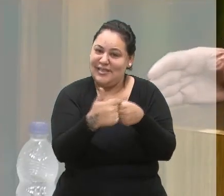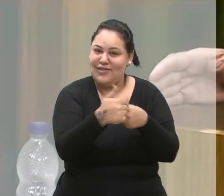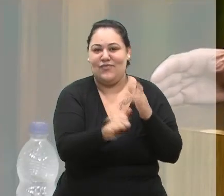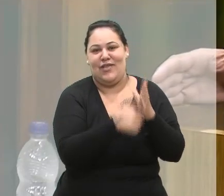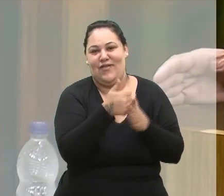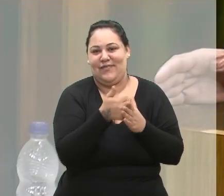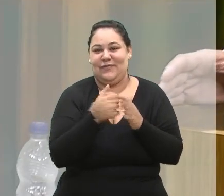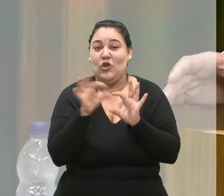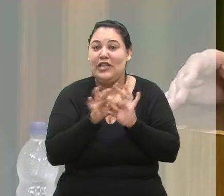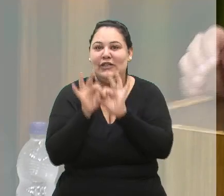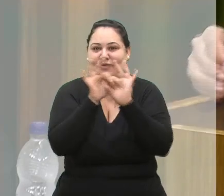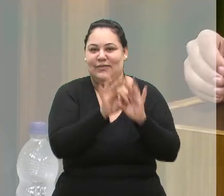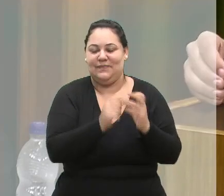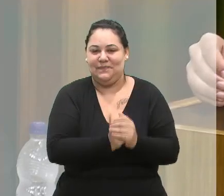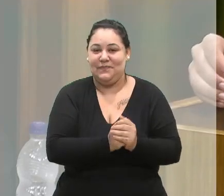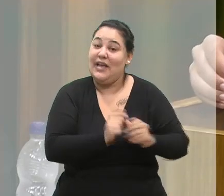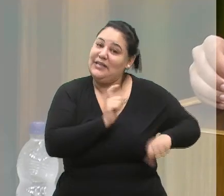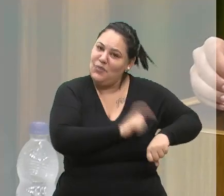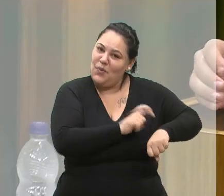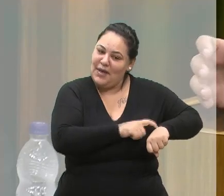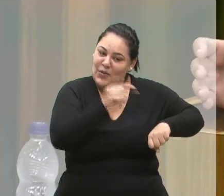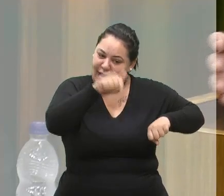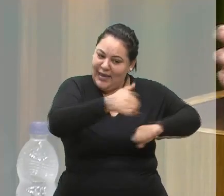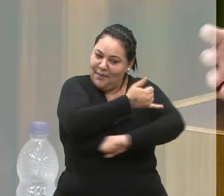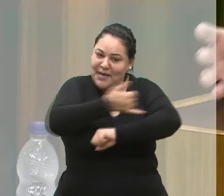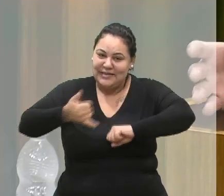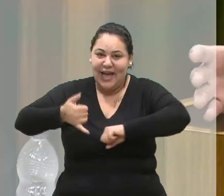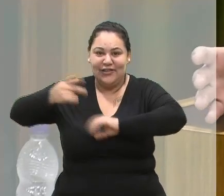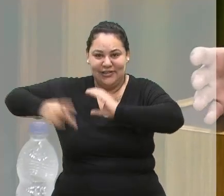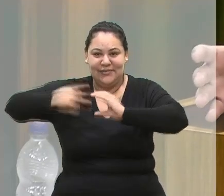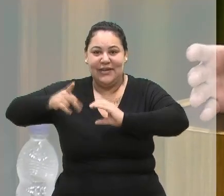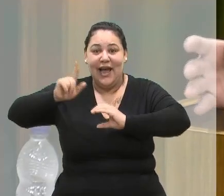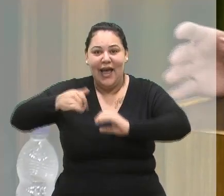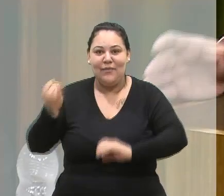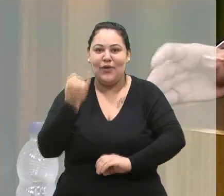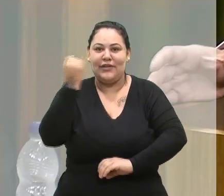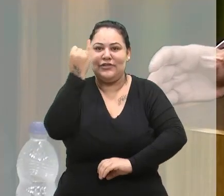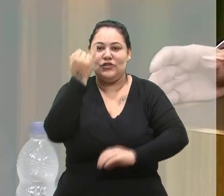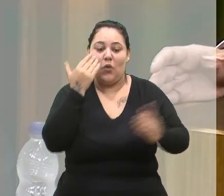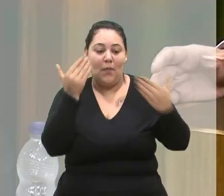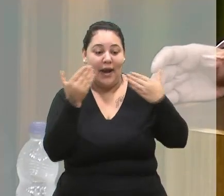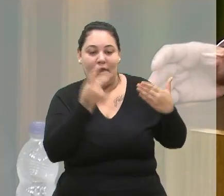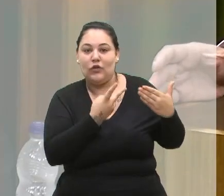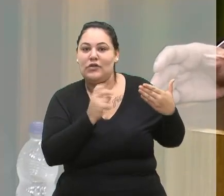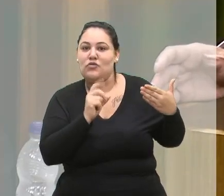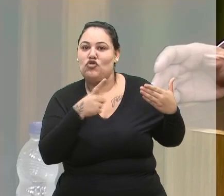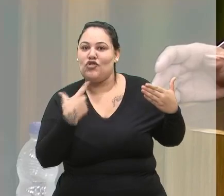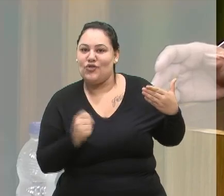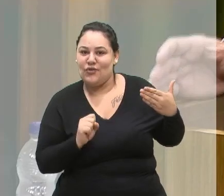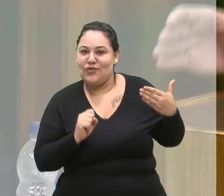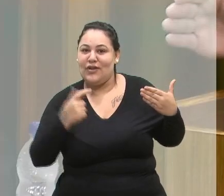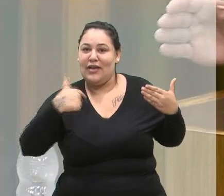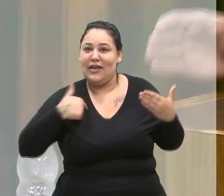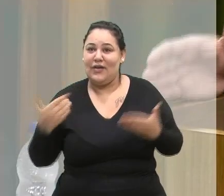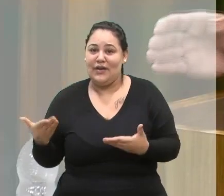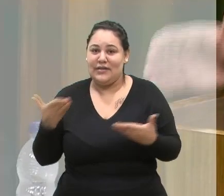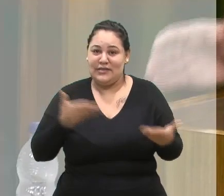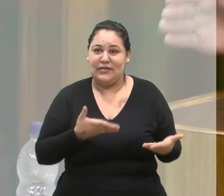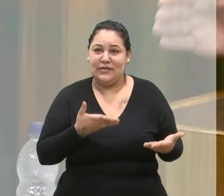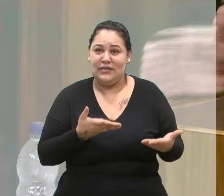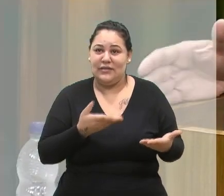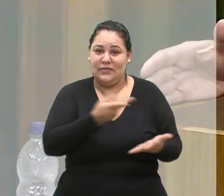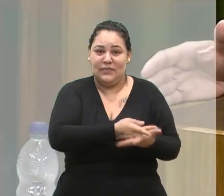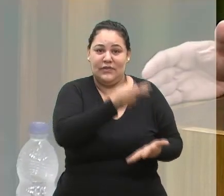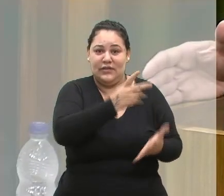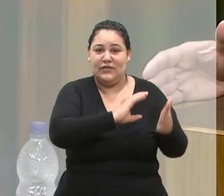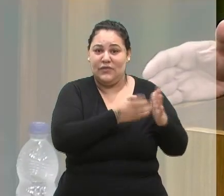Esse momento, para mim, é tão importante, talvez comparado a 2018, onde eu recebi o Prêmio Servidor